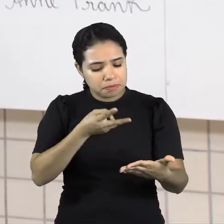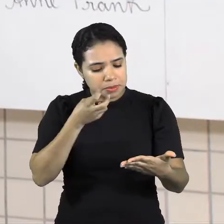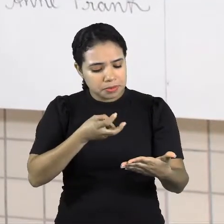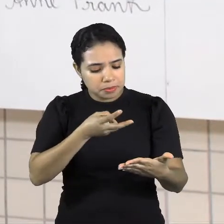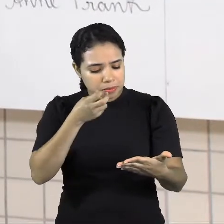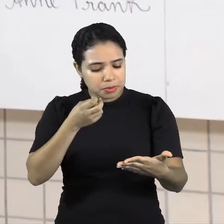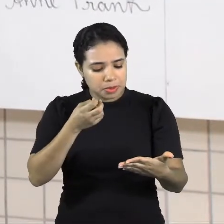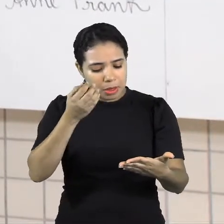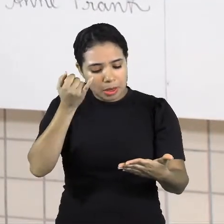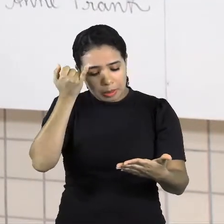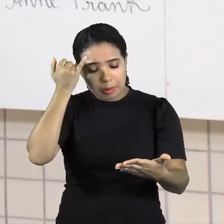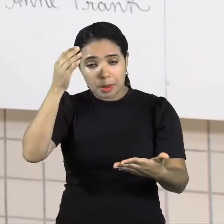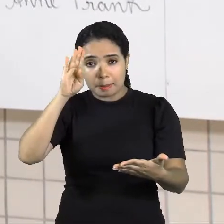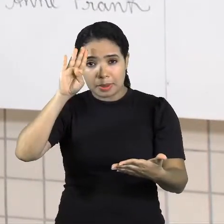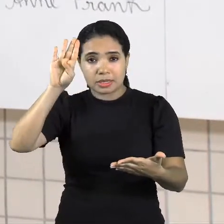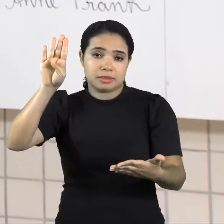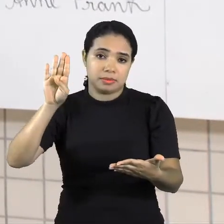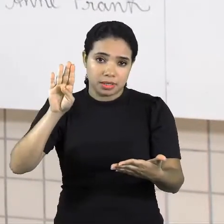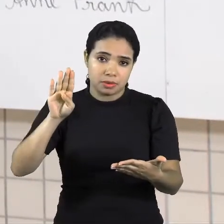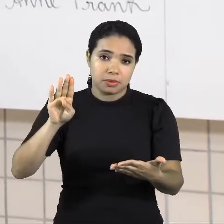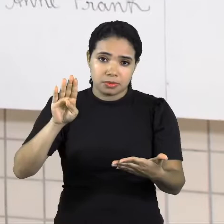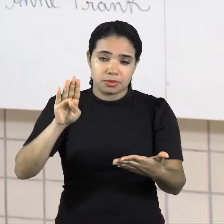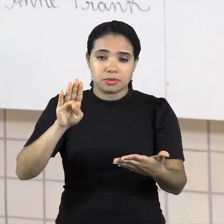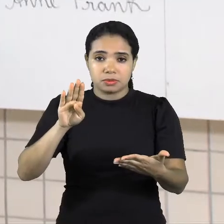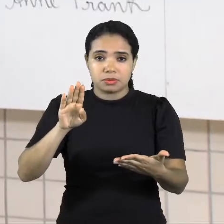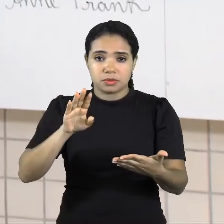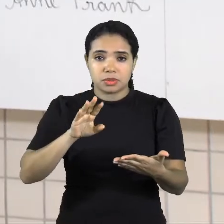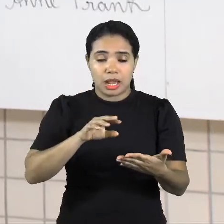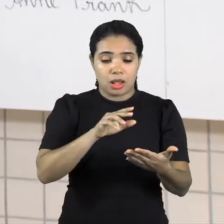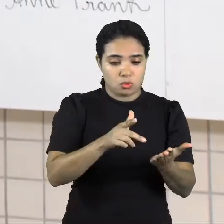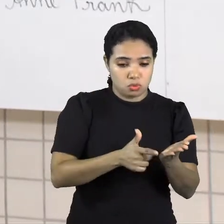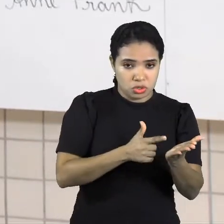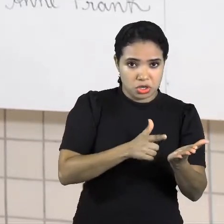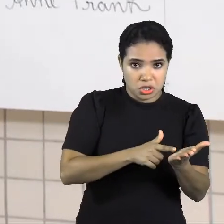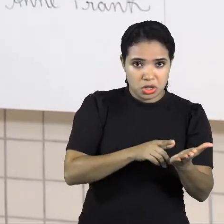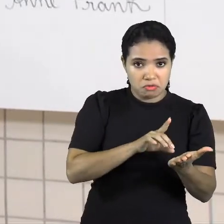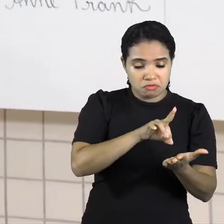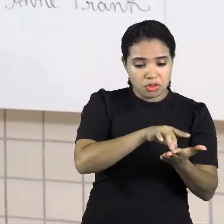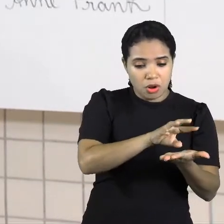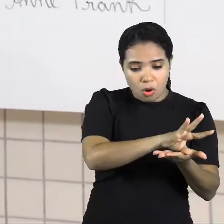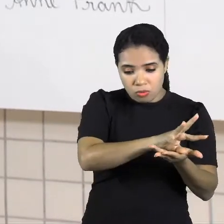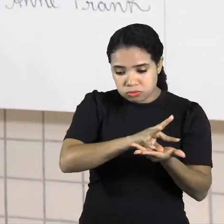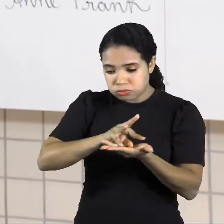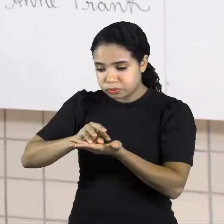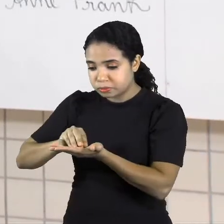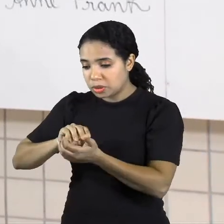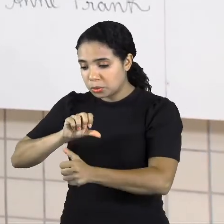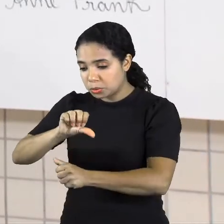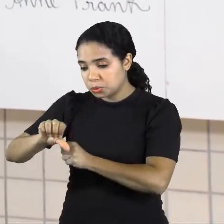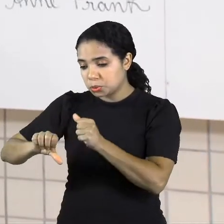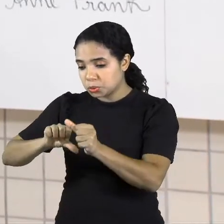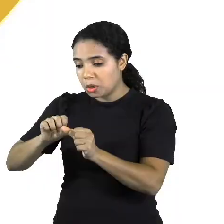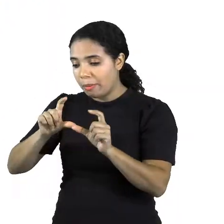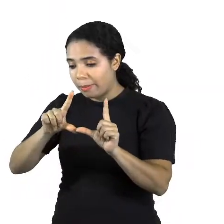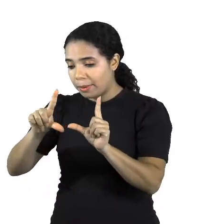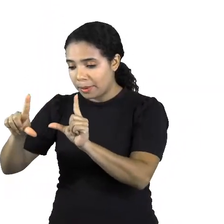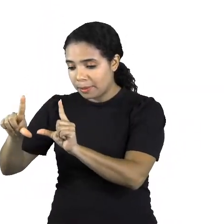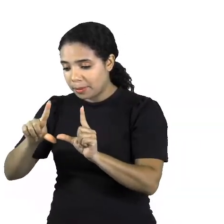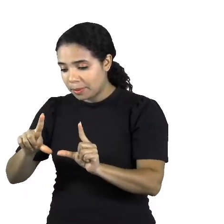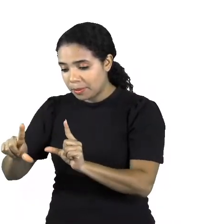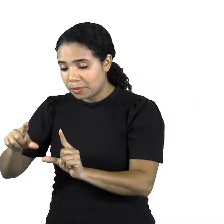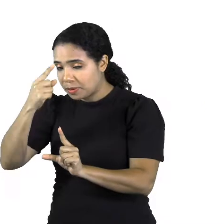as ideias principais da obra original, que é esse clássico da literatura